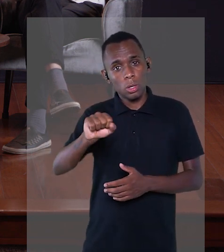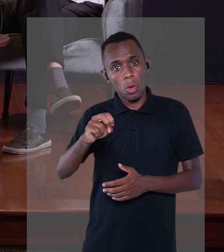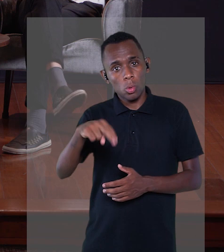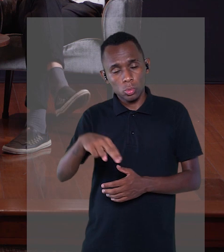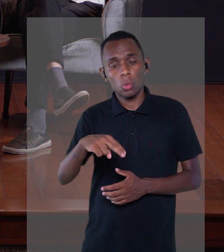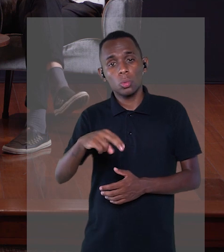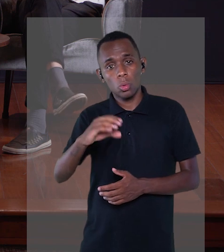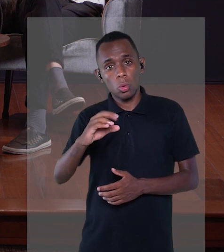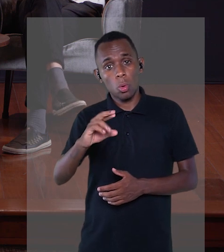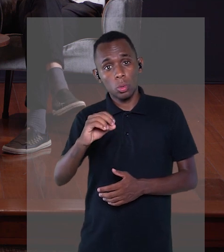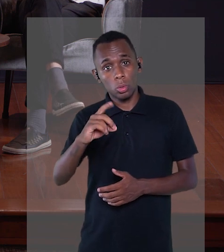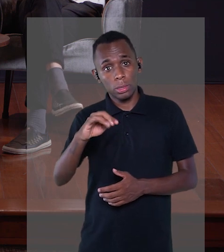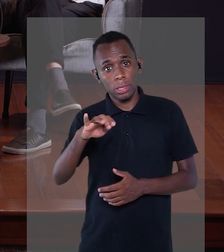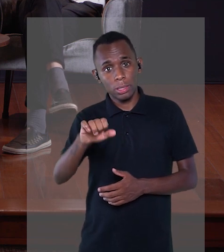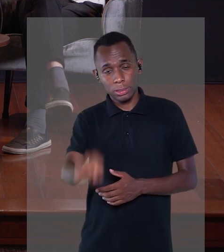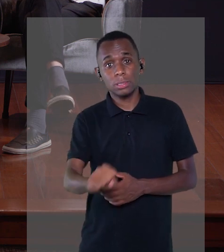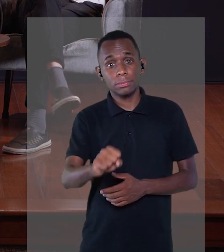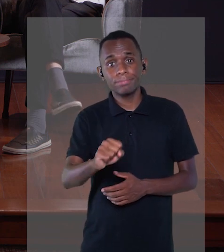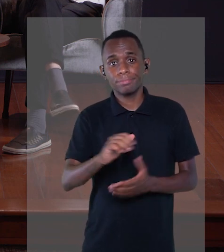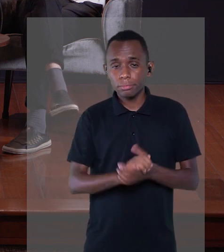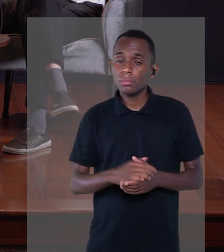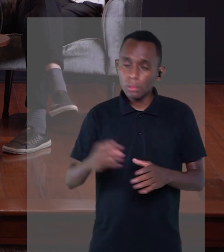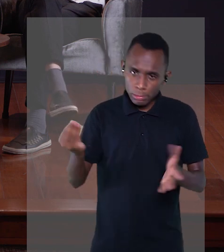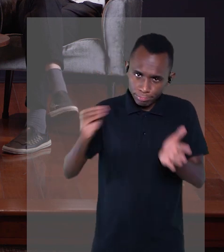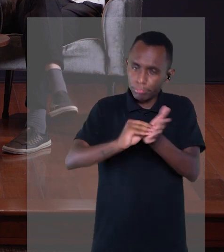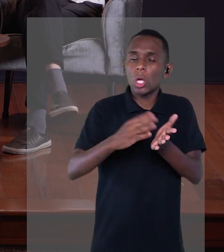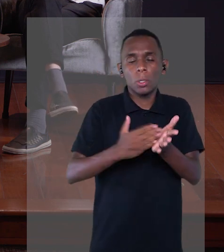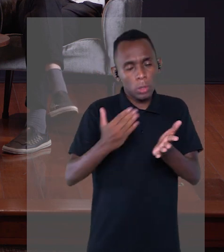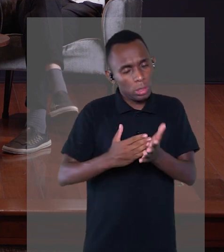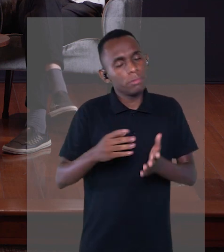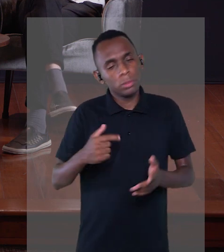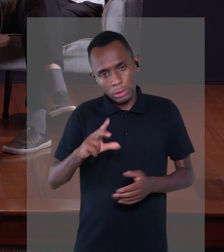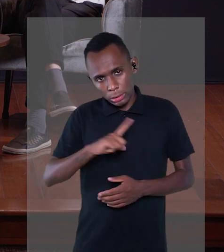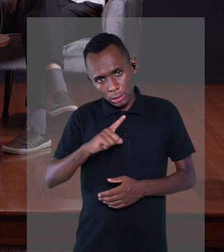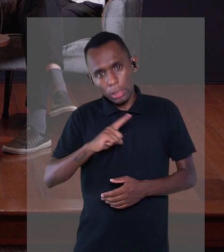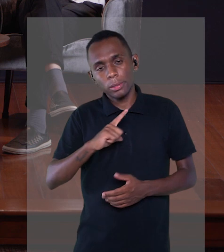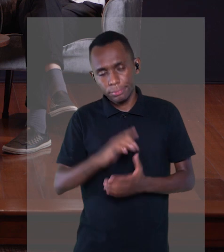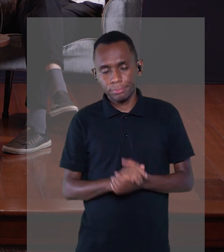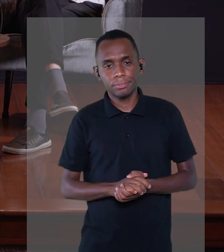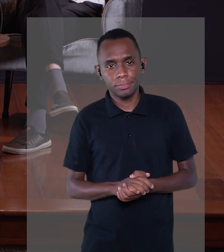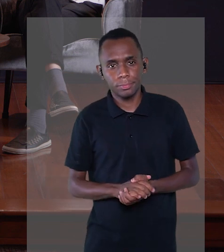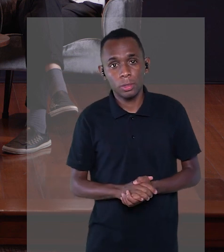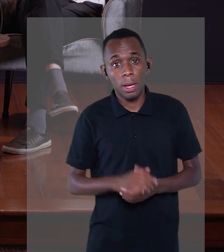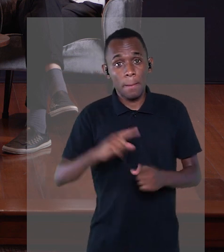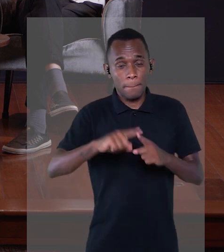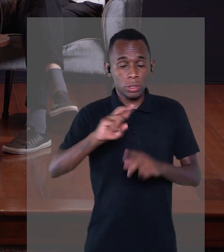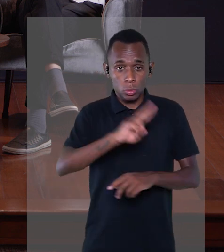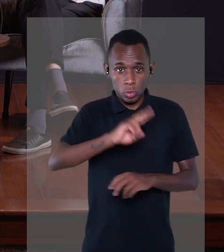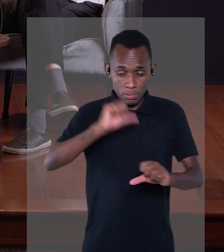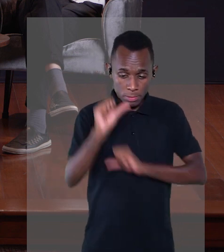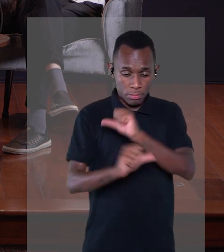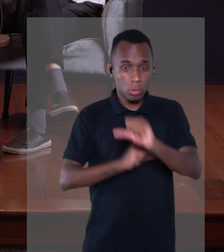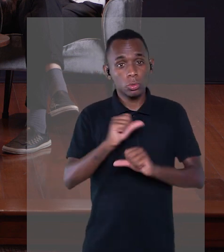que eu tenho, e o Nelson Rodrigues aparece também na Vida Futura, com o nome de O Dramaturgo. Para quem não